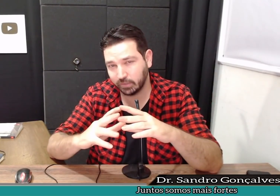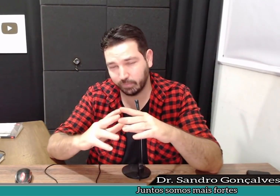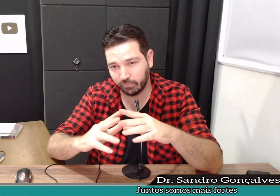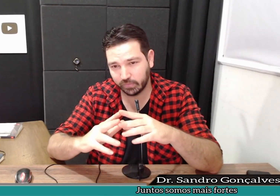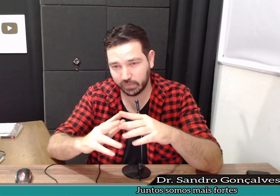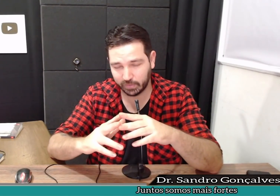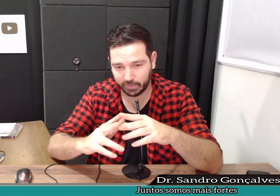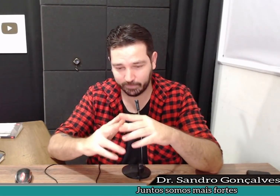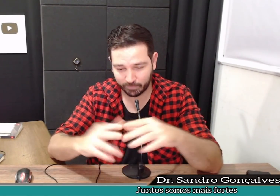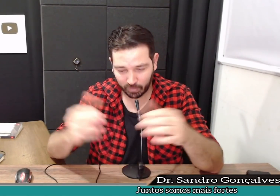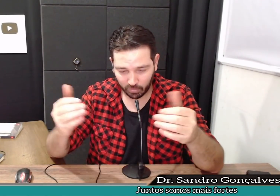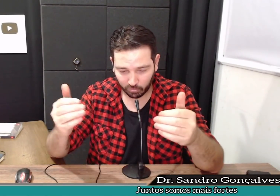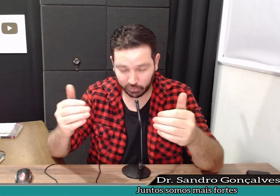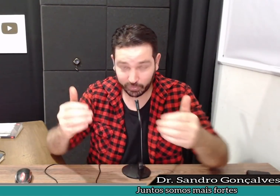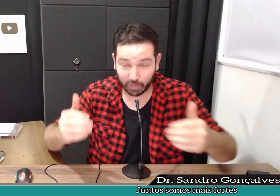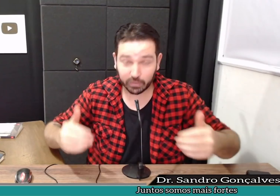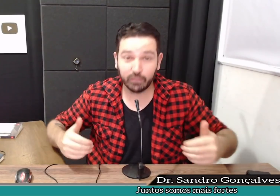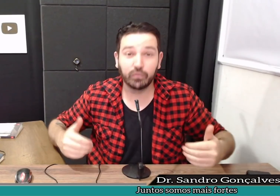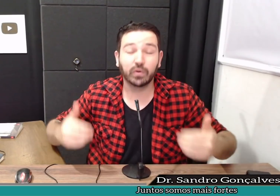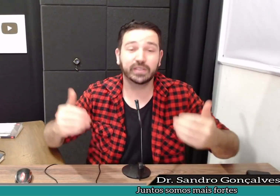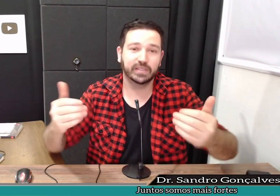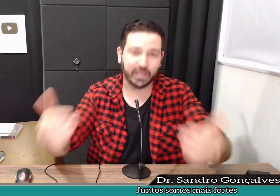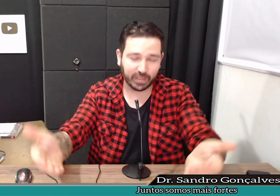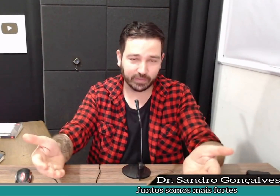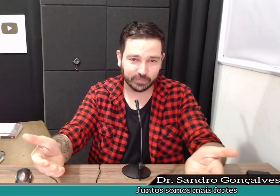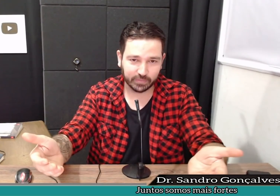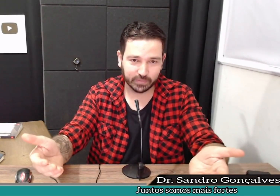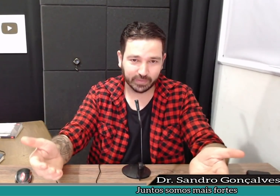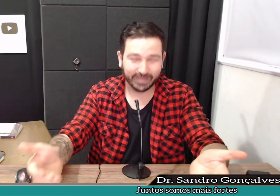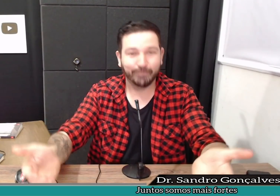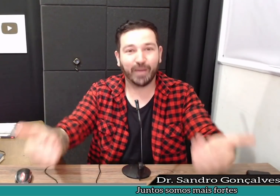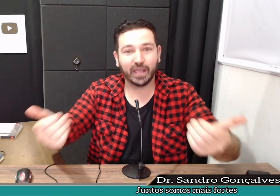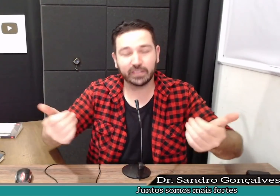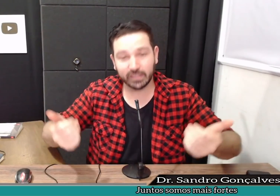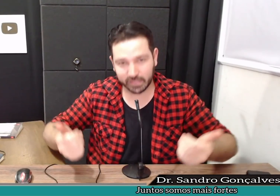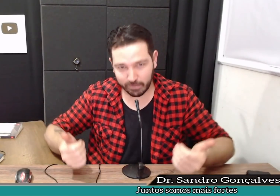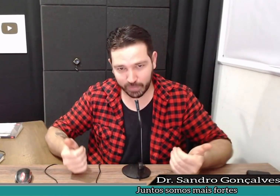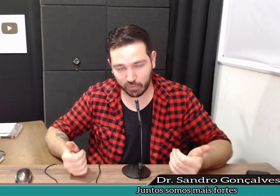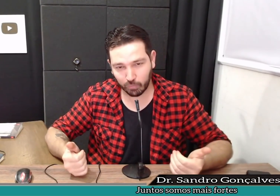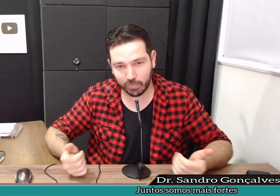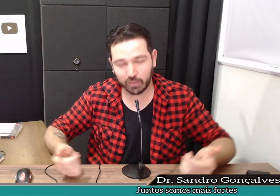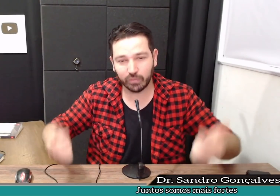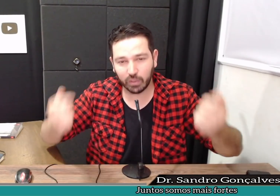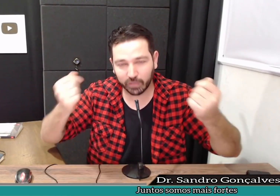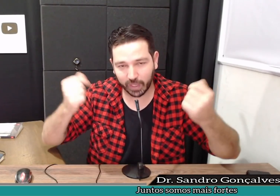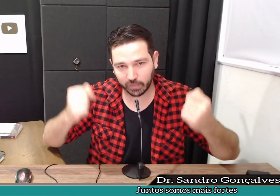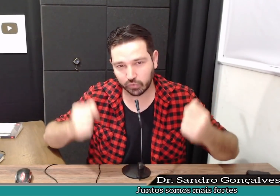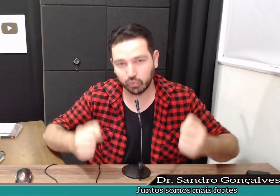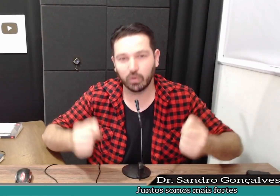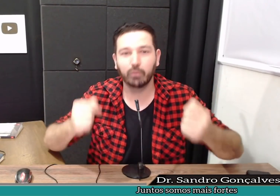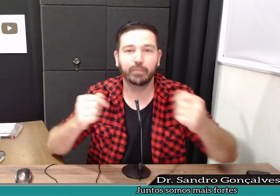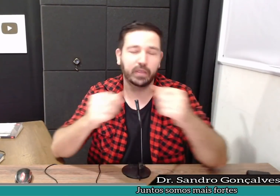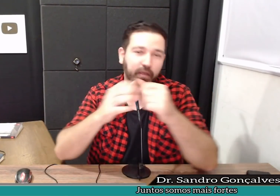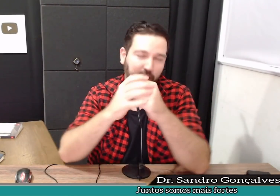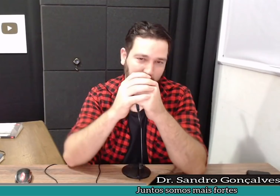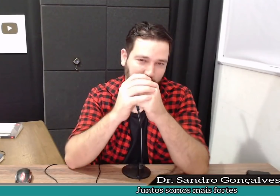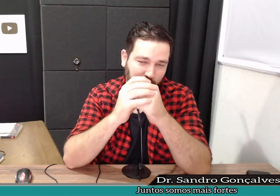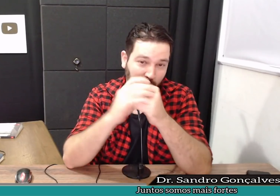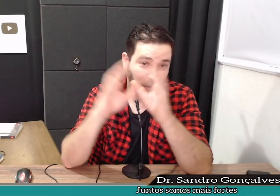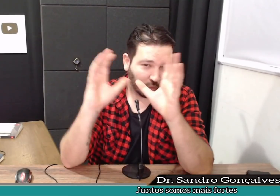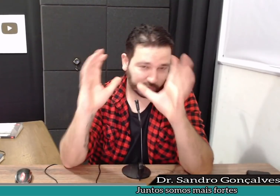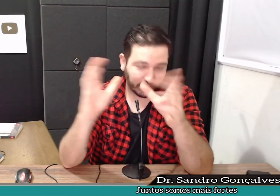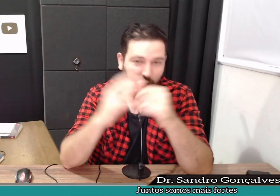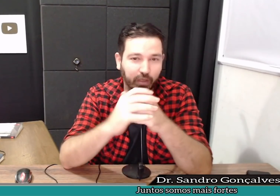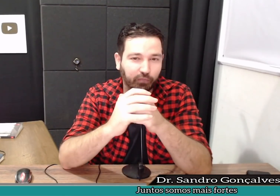diferente pra você aqui. Hoje eu quero que você participe comigo e eu quero a sua opinião.